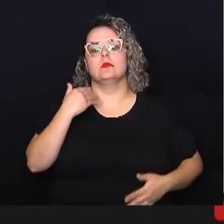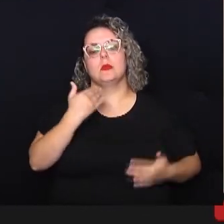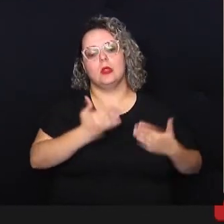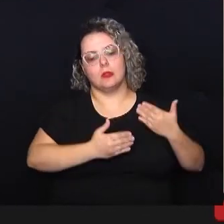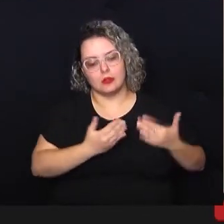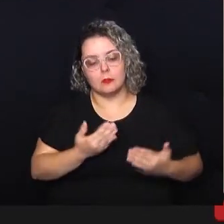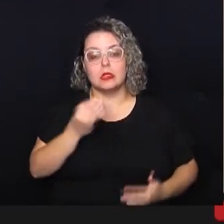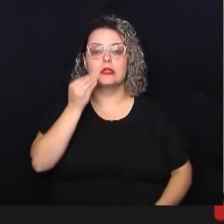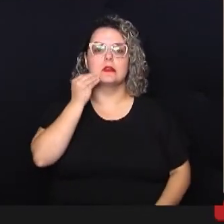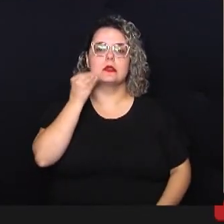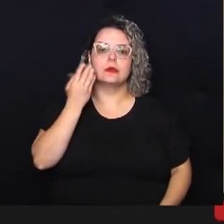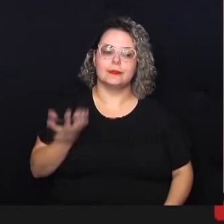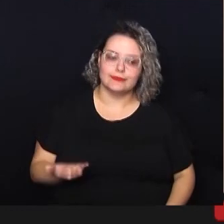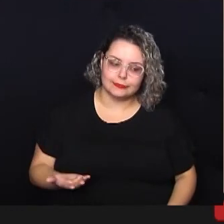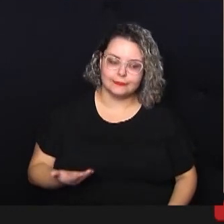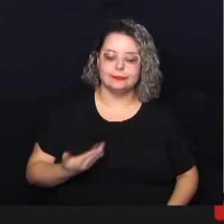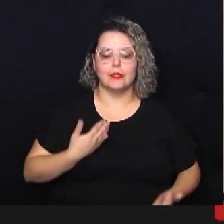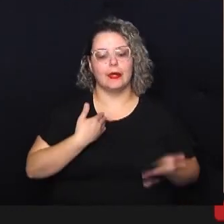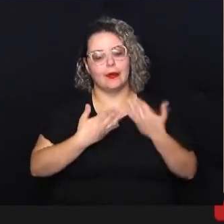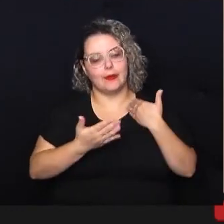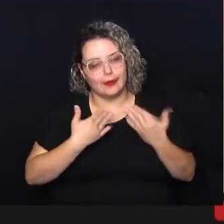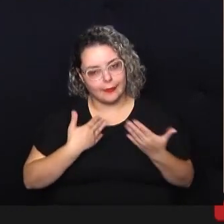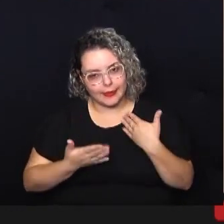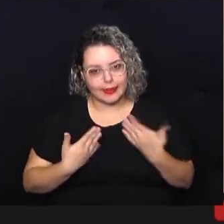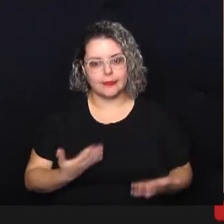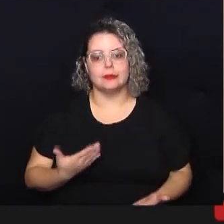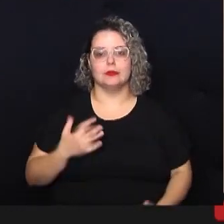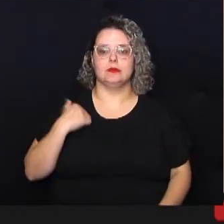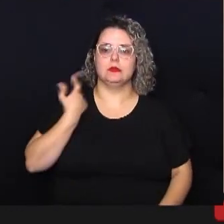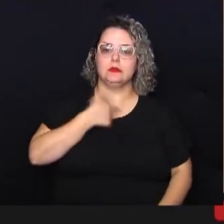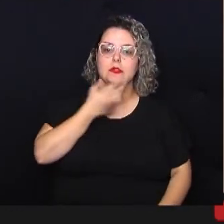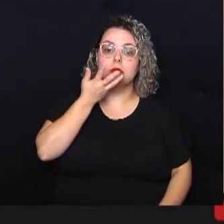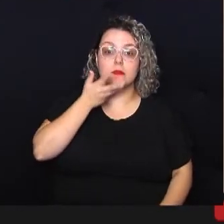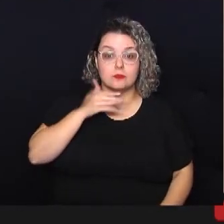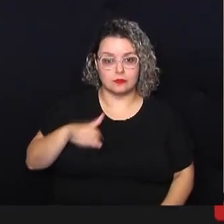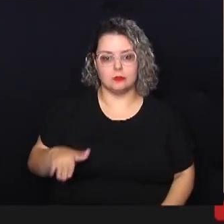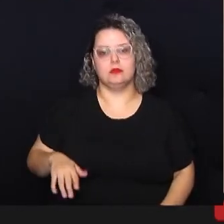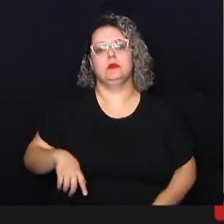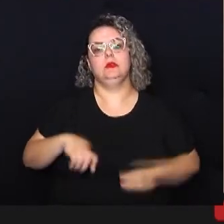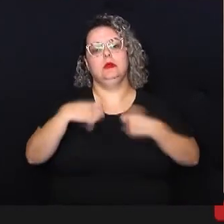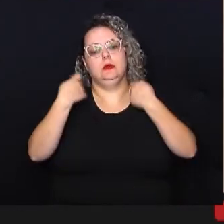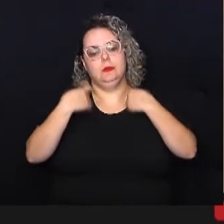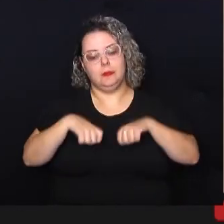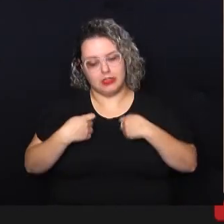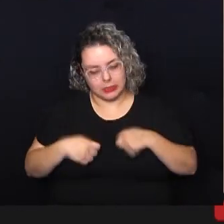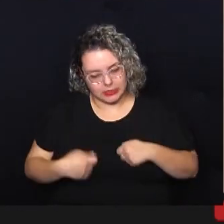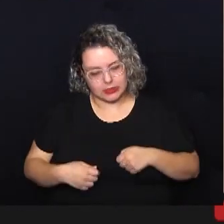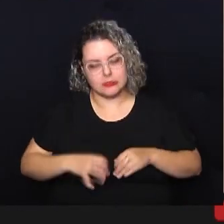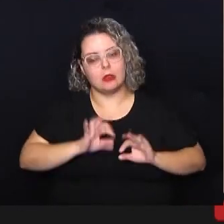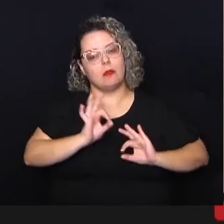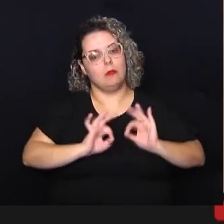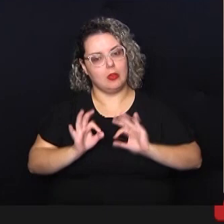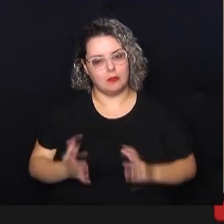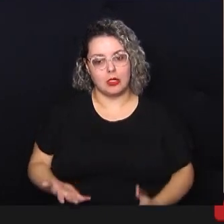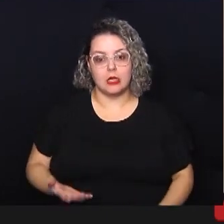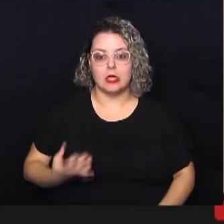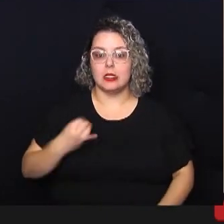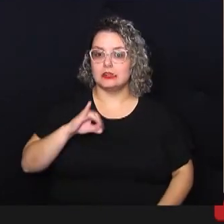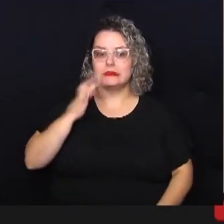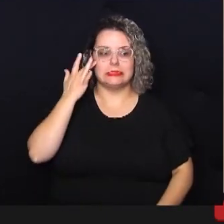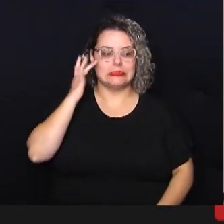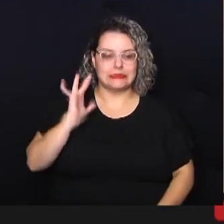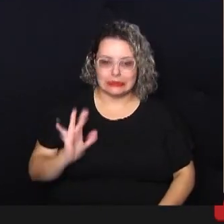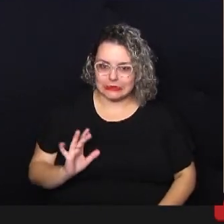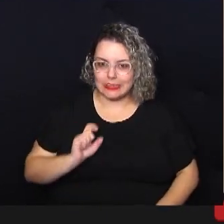e, né, se esforçando para abrir ali com as nossas crianças. Então, a gente também tem que estar preparado para isso. Se a gente não sabe o